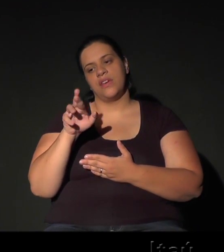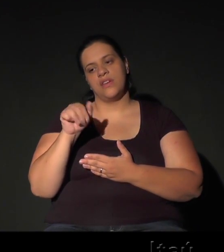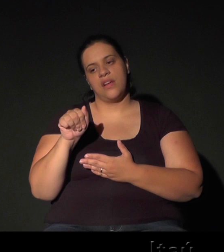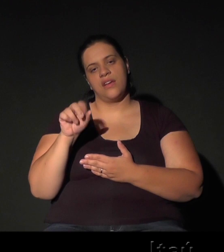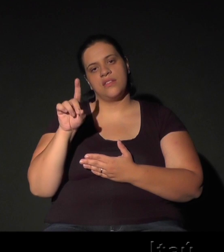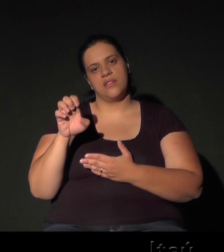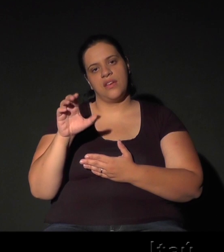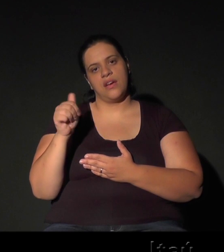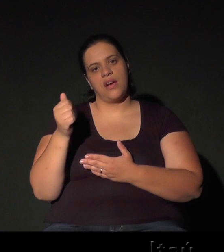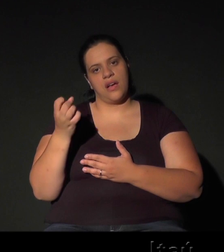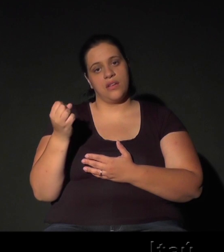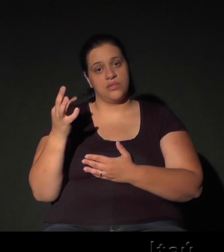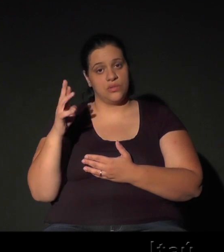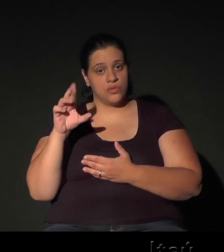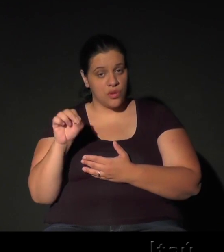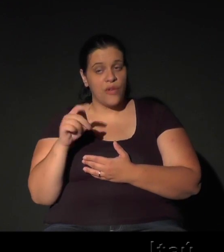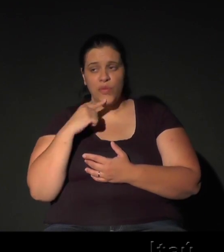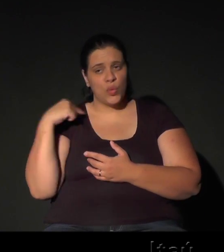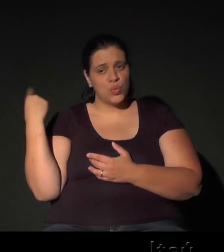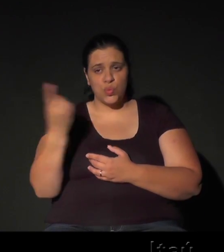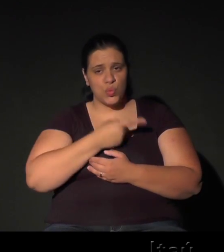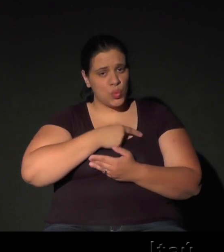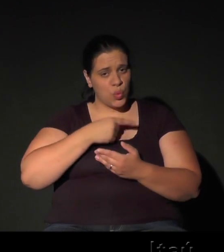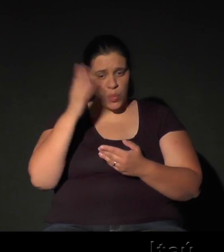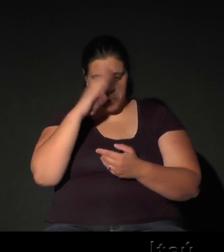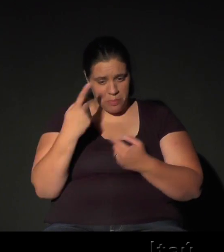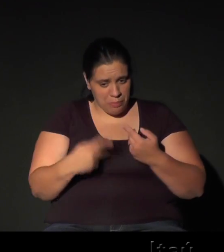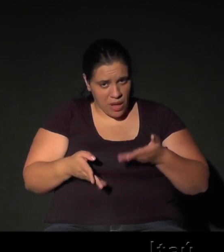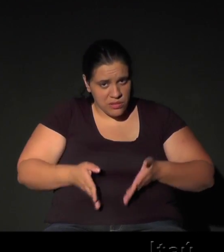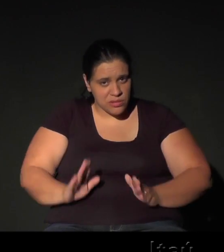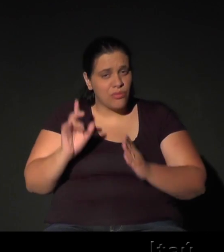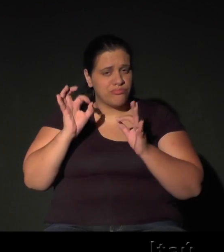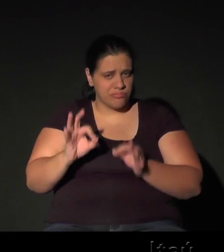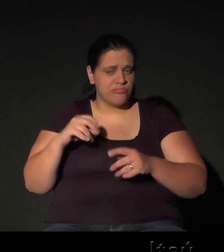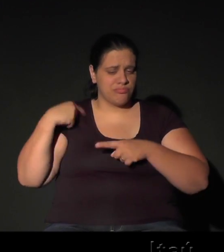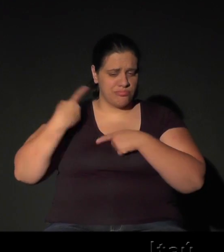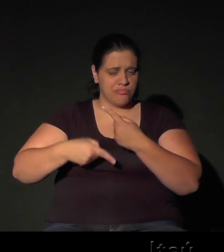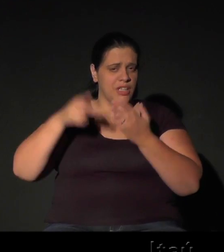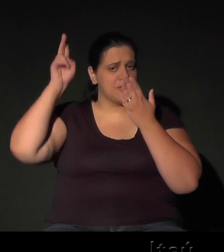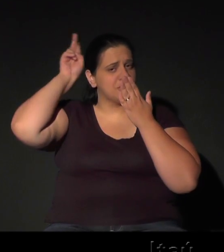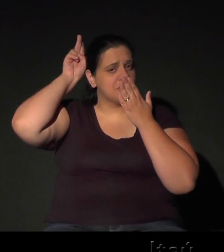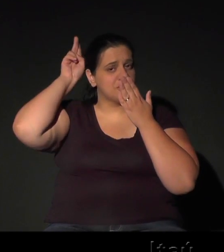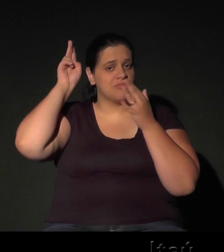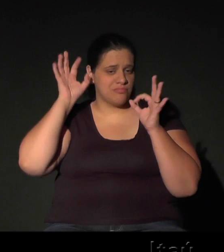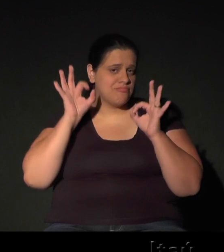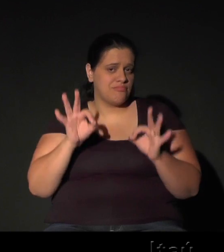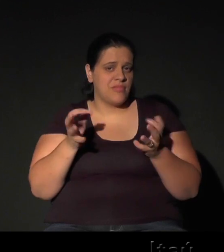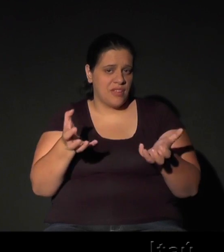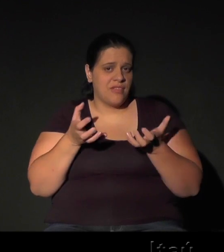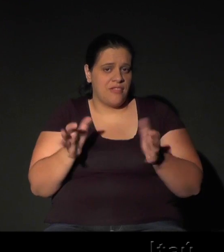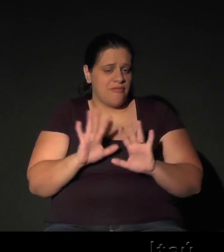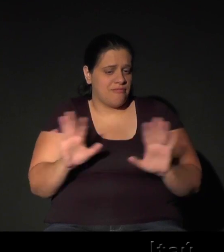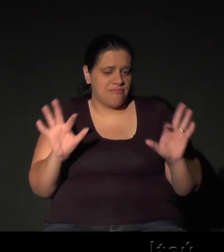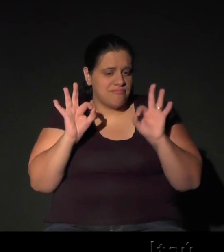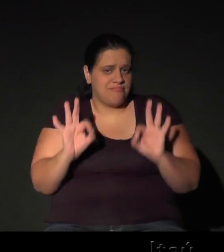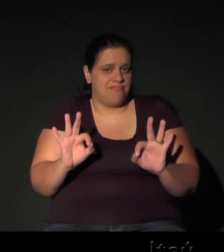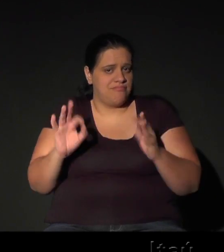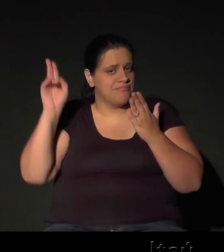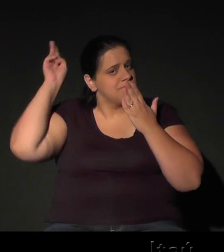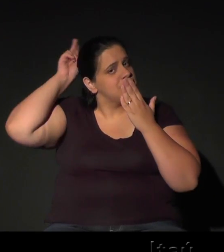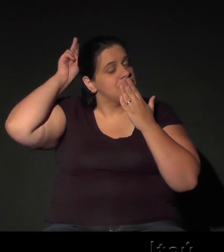menos quem não é Ou seja menos quem não assume quem não quer porque nós já somos eh indígenas e a gente pode